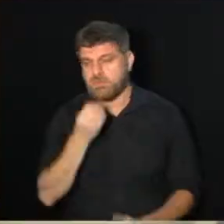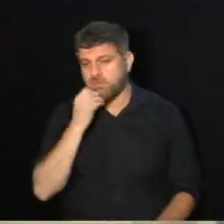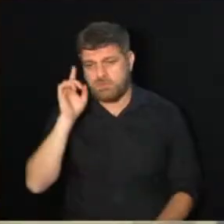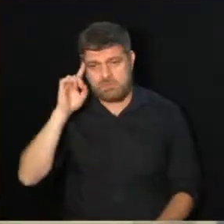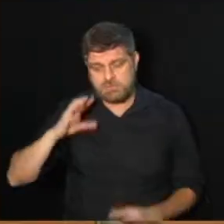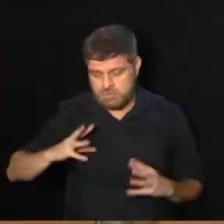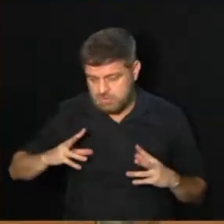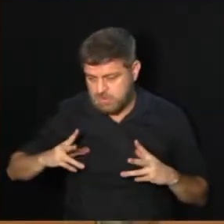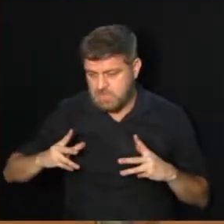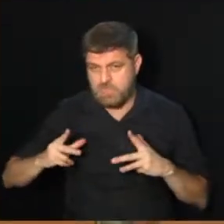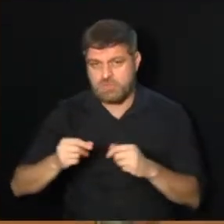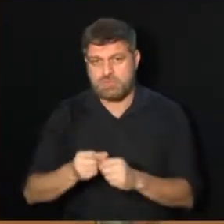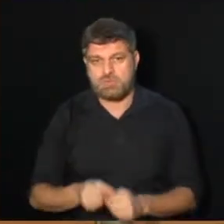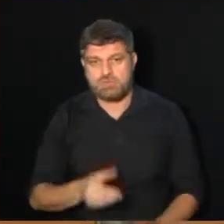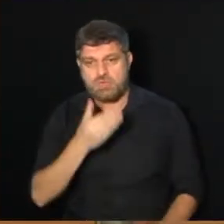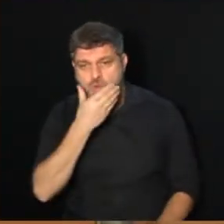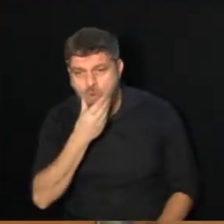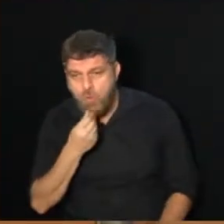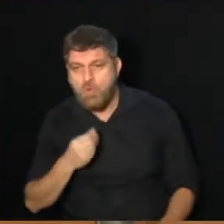e a todas.